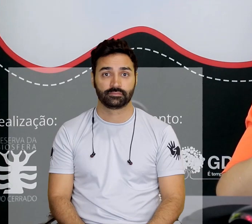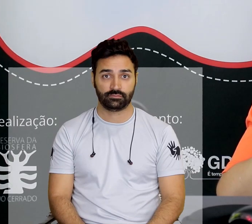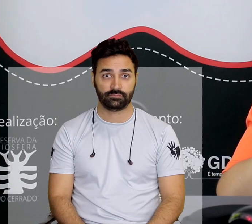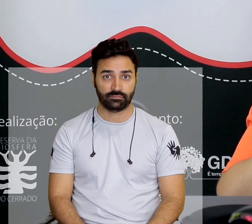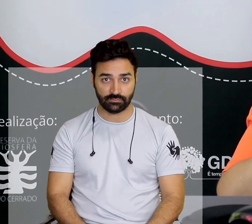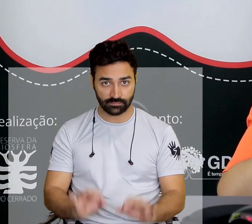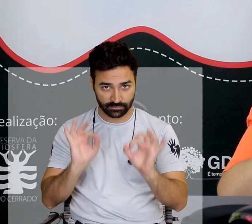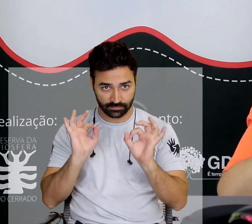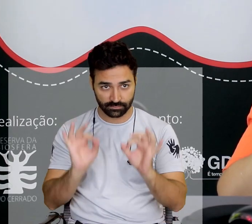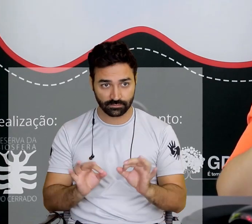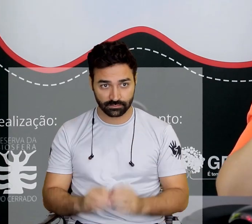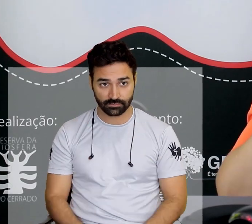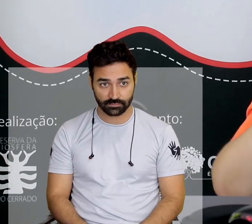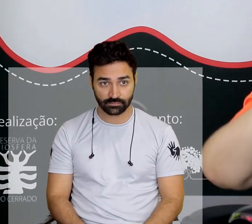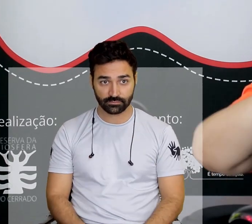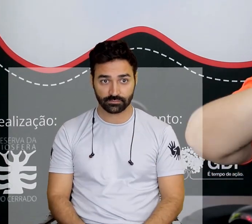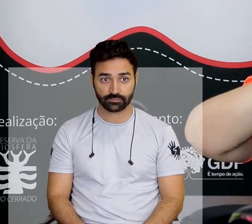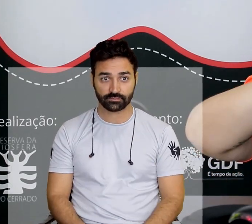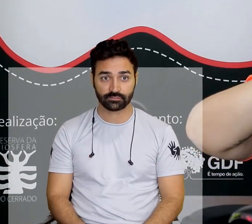Certo?